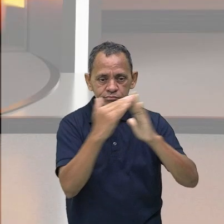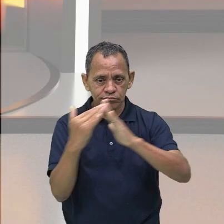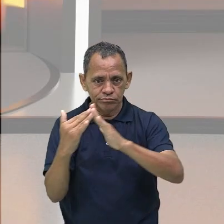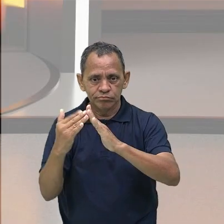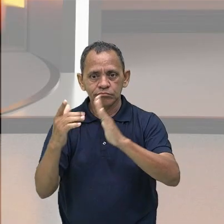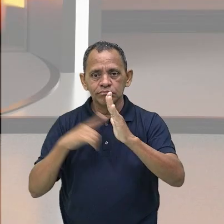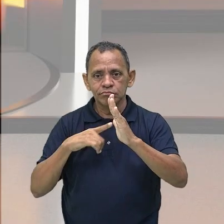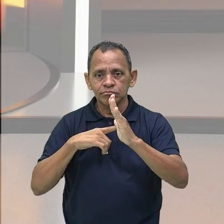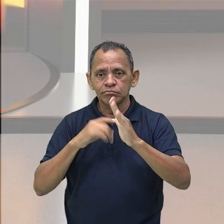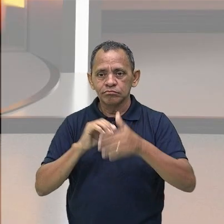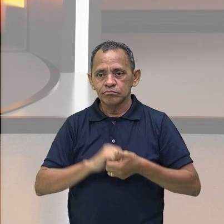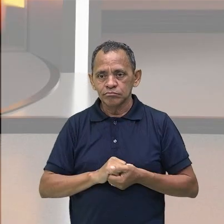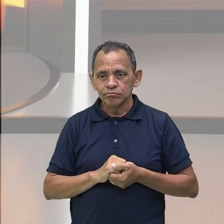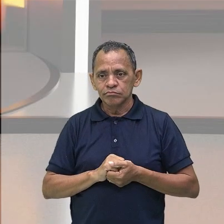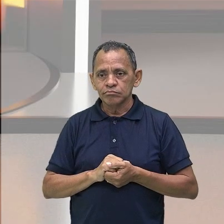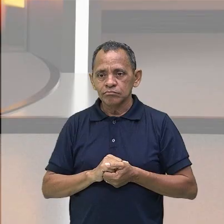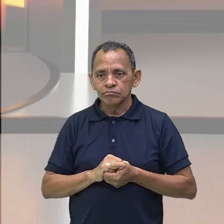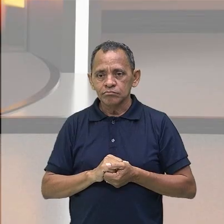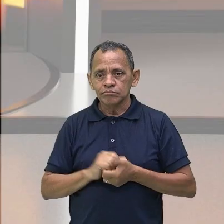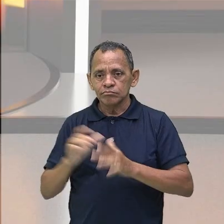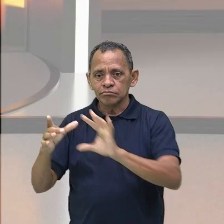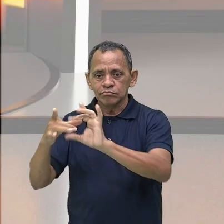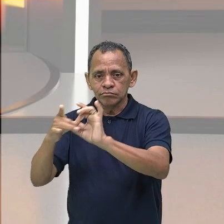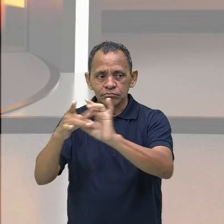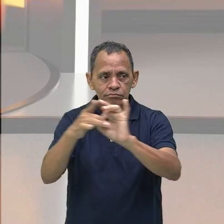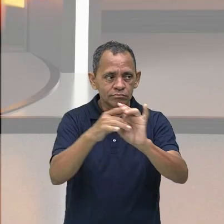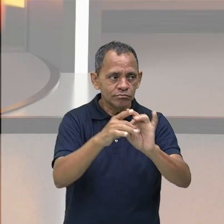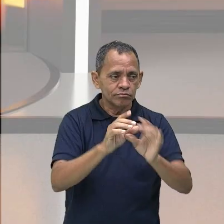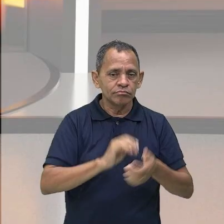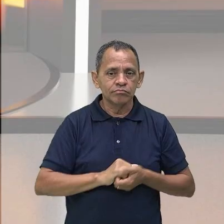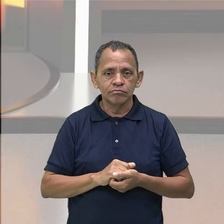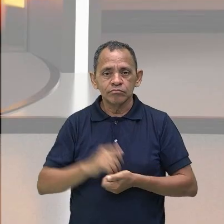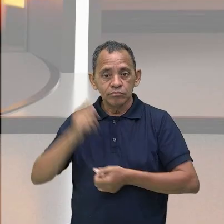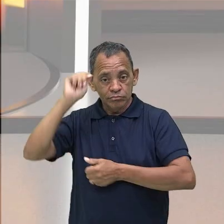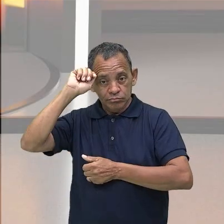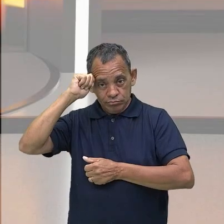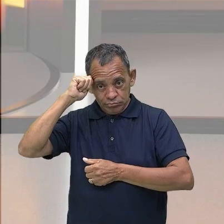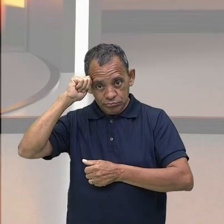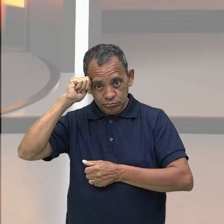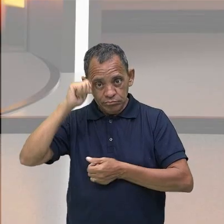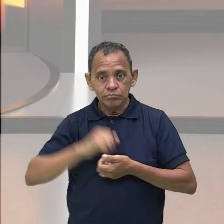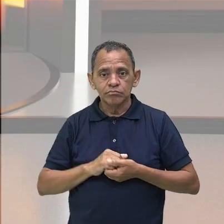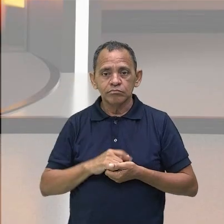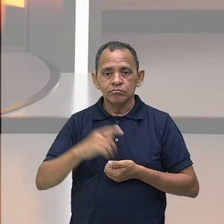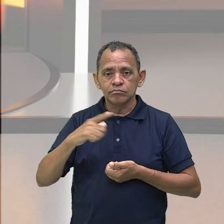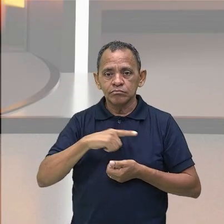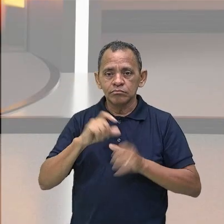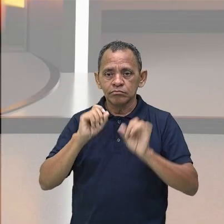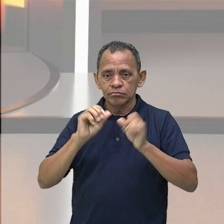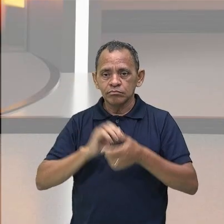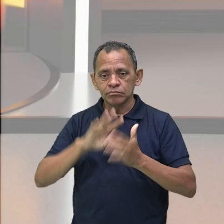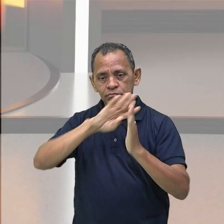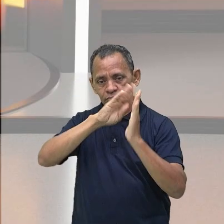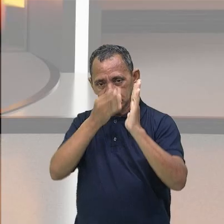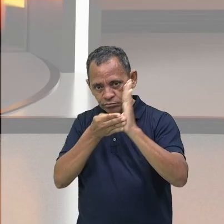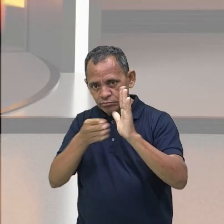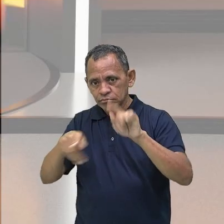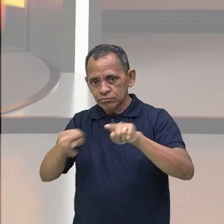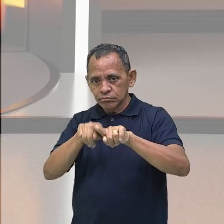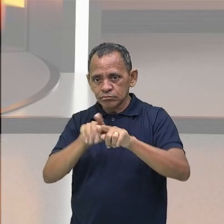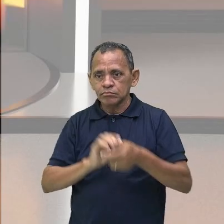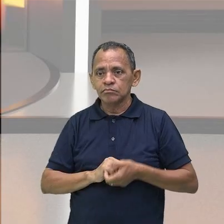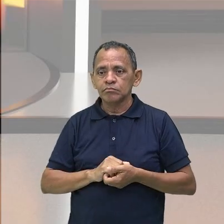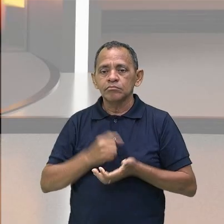ter, podemos estar ligando aí as comunidades quilombolas, que acabam, né, ajudando no